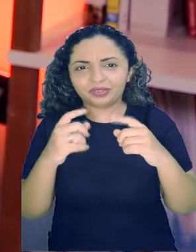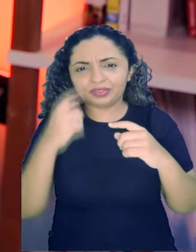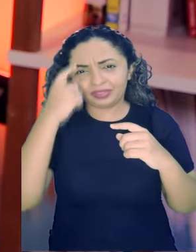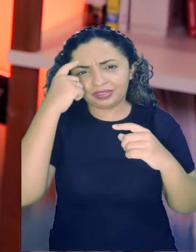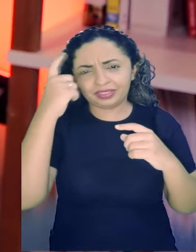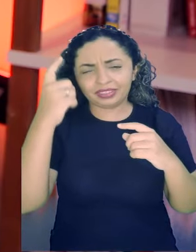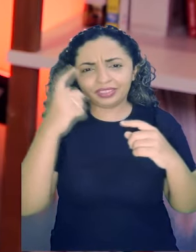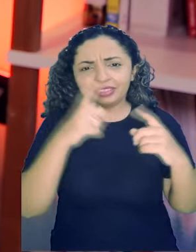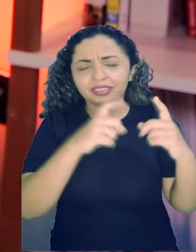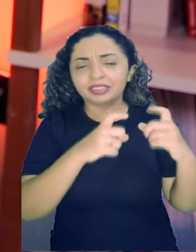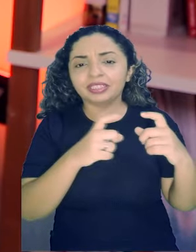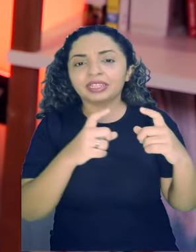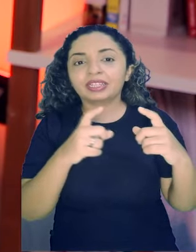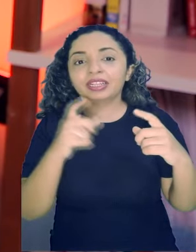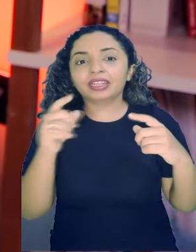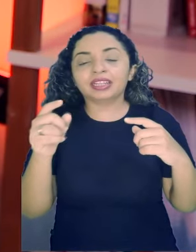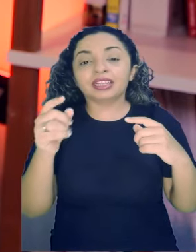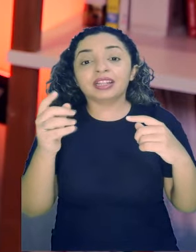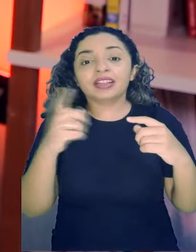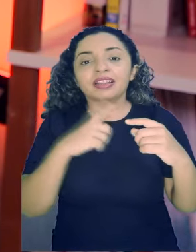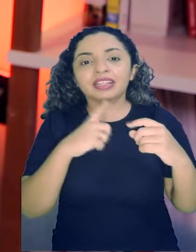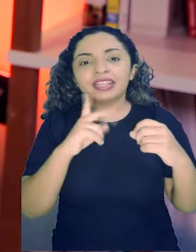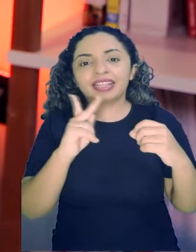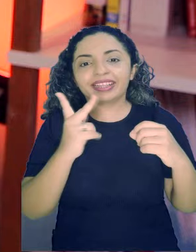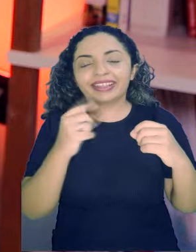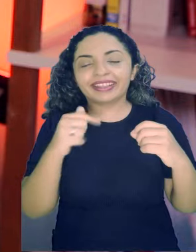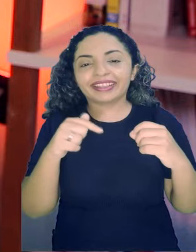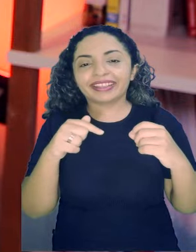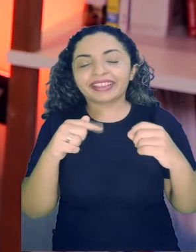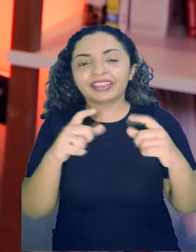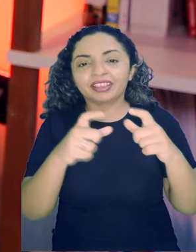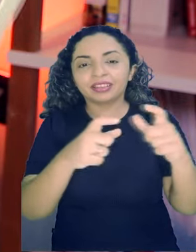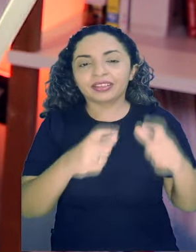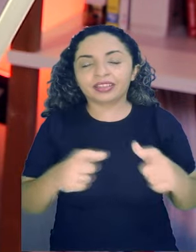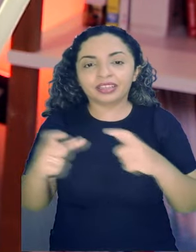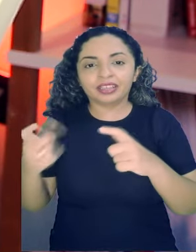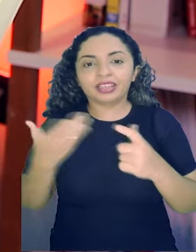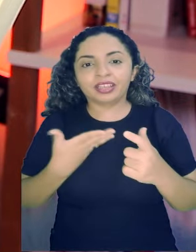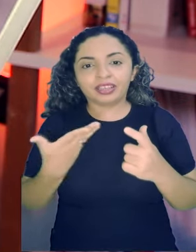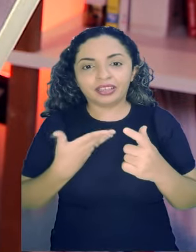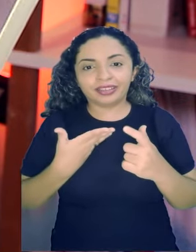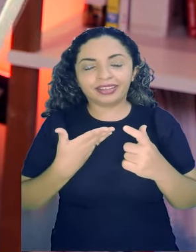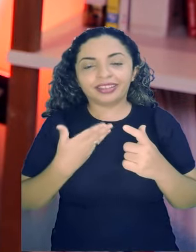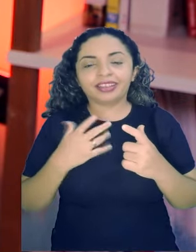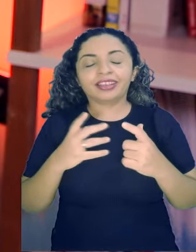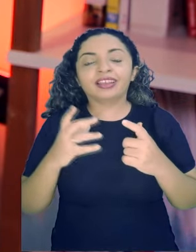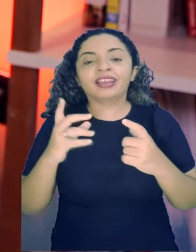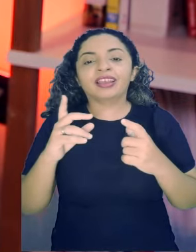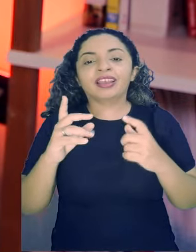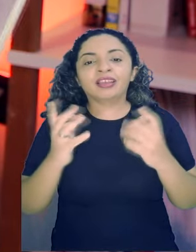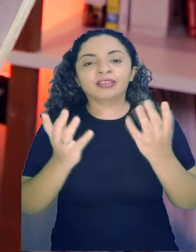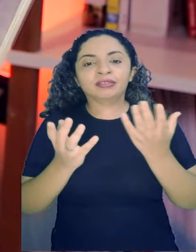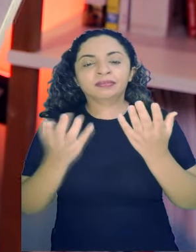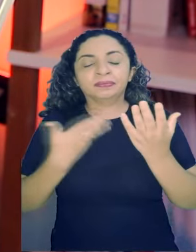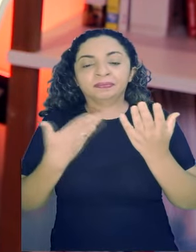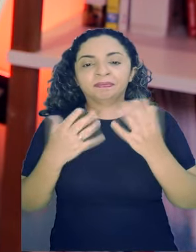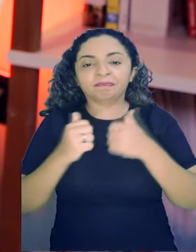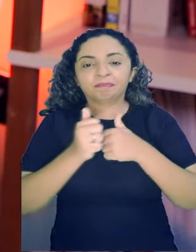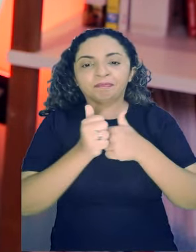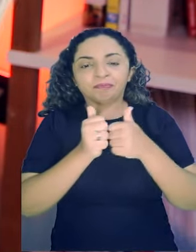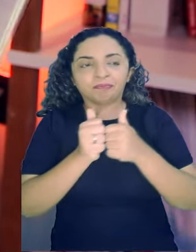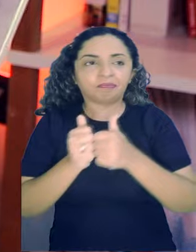Aqui o Duvadu está ilustrando a história dessa HQ aqui, enquanto seu amigo aqui, o Richard Leroy, o